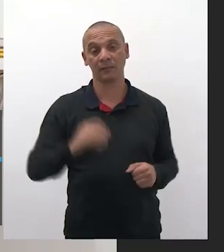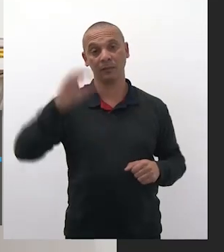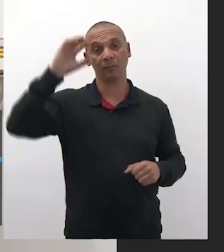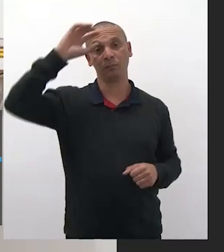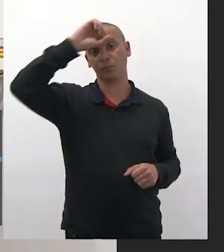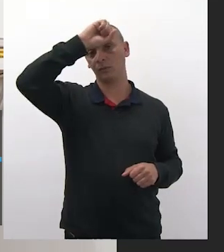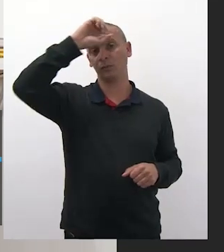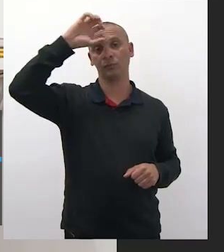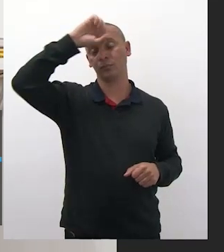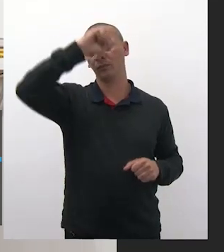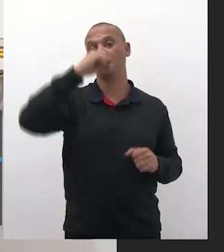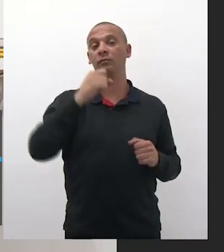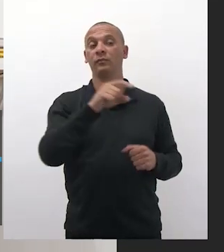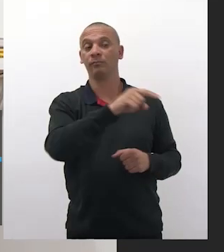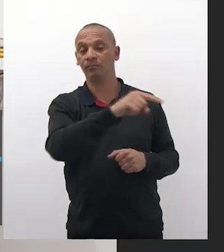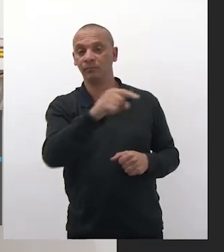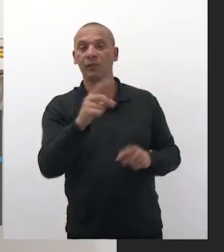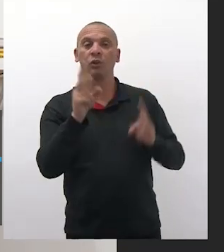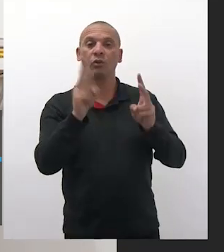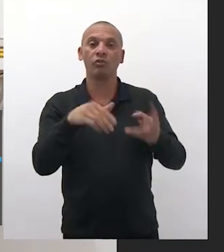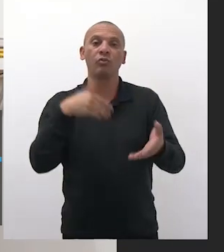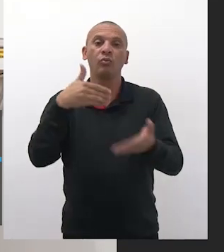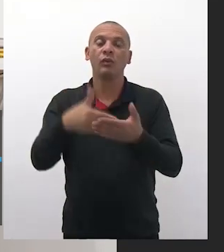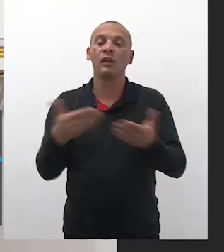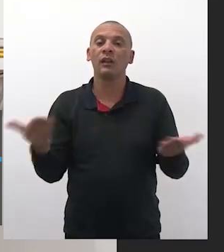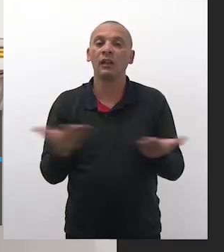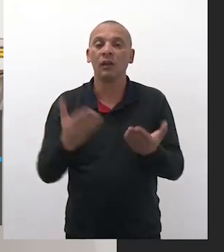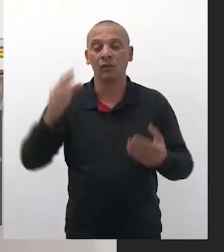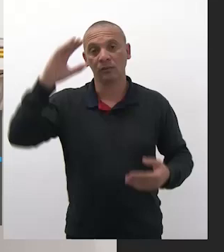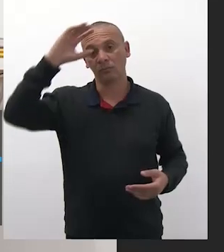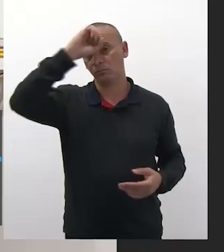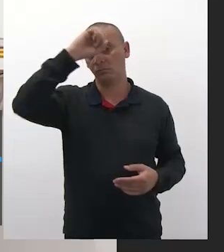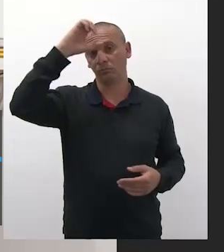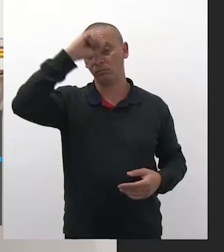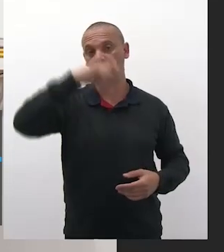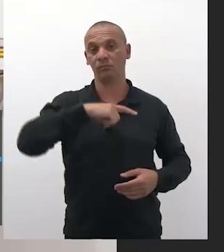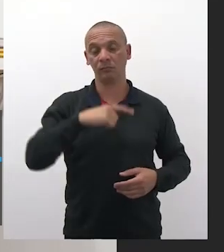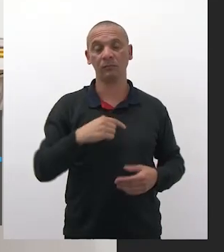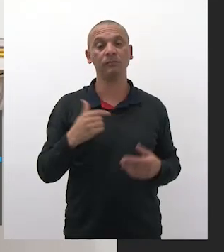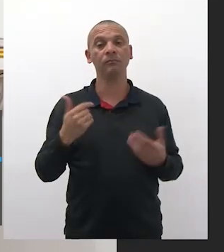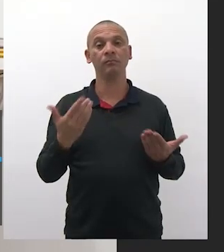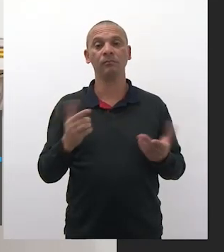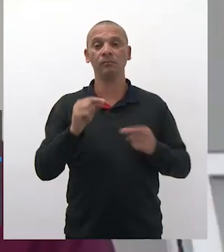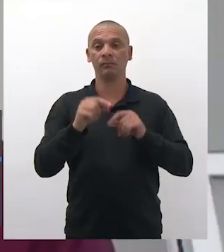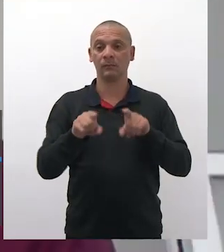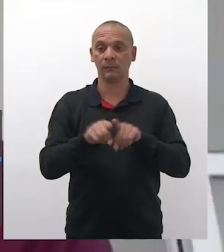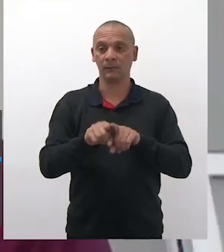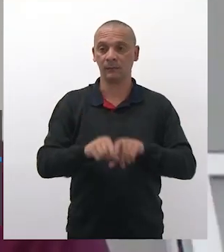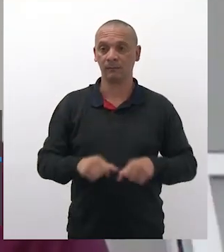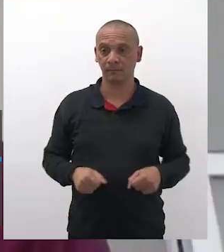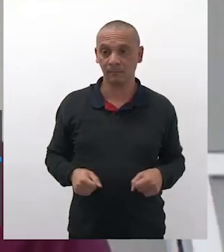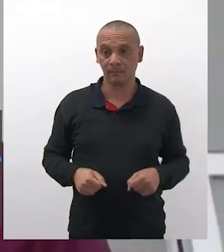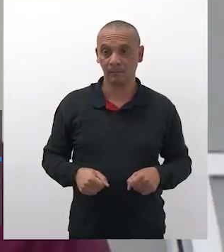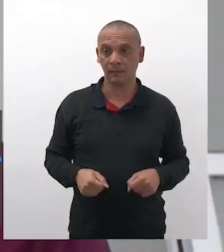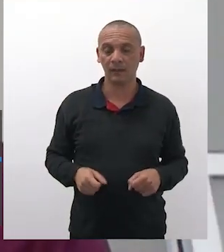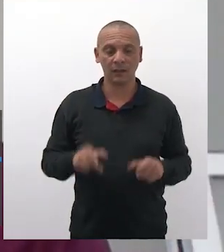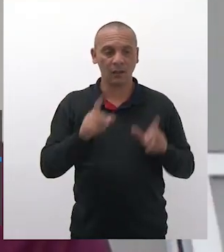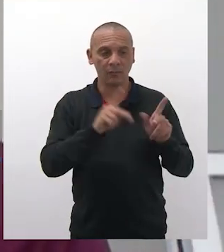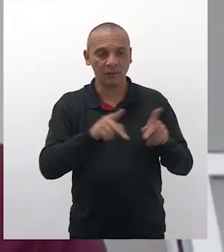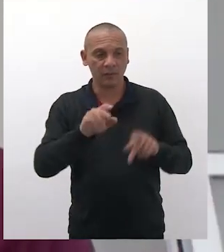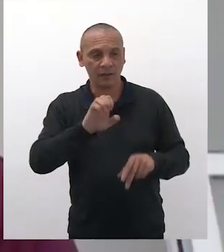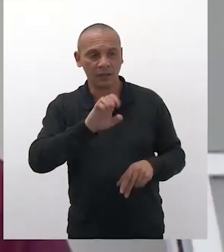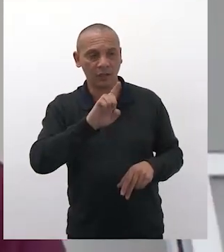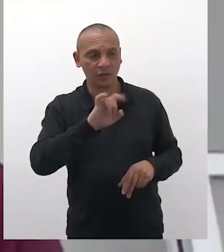muito, né? Continuo aprendendo. E foi assim... Professora Edivane, você diz